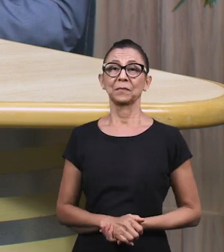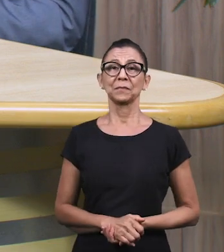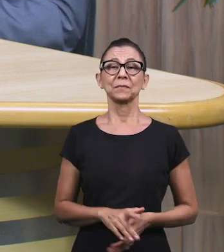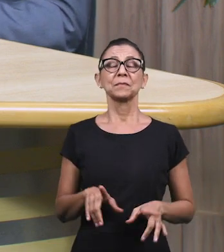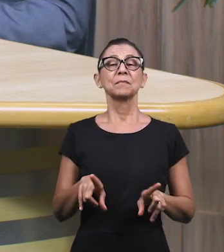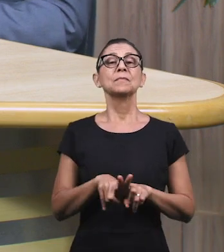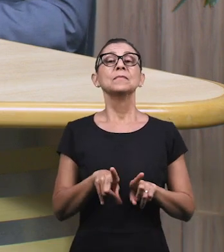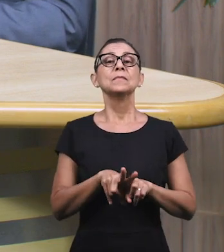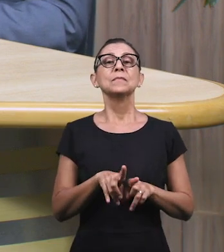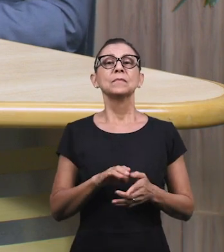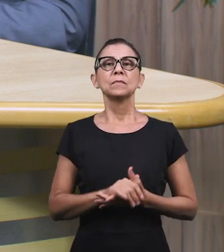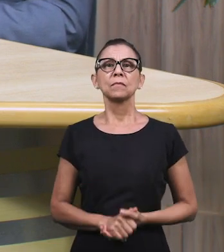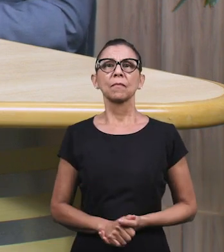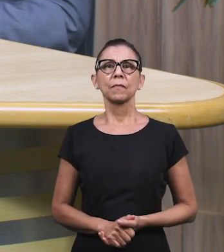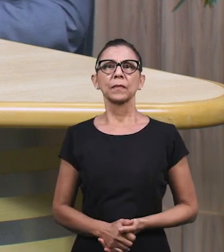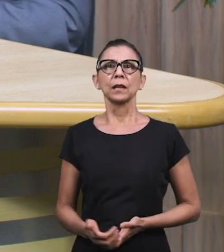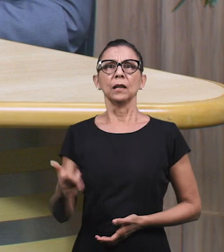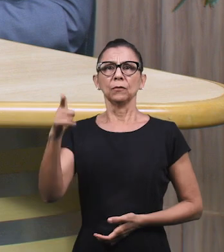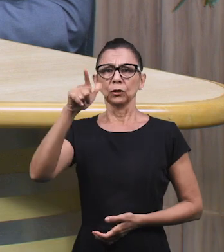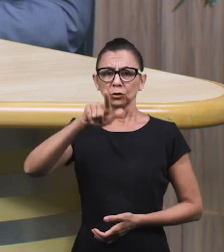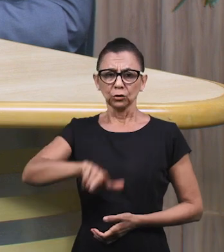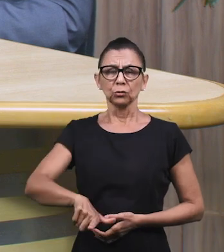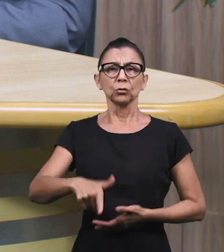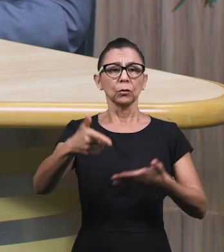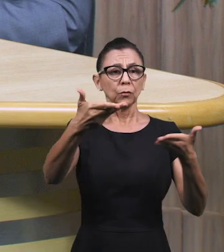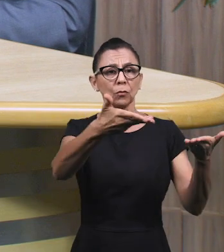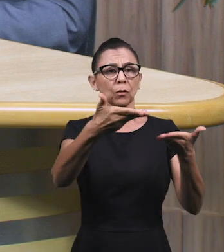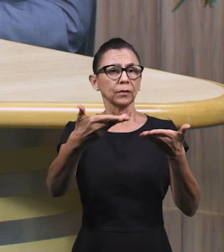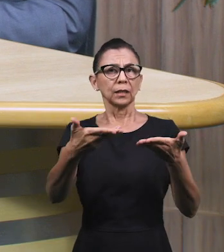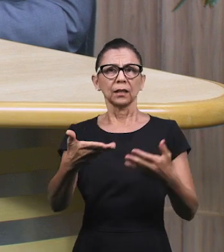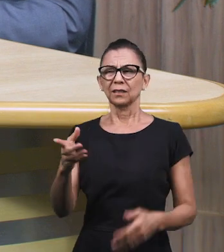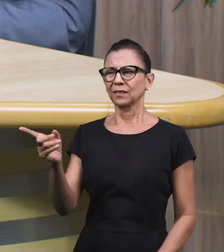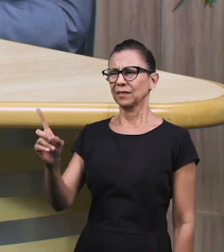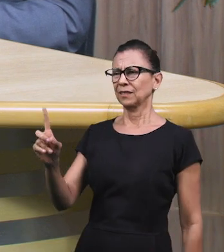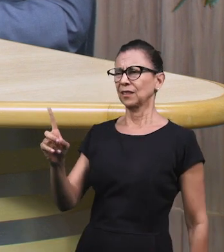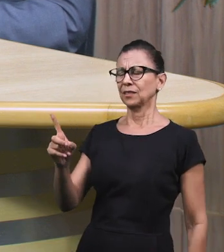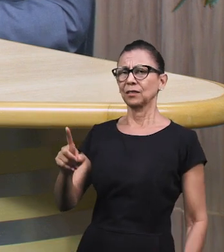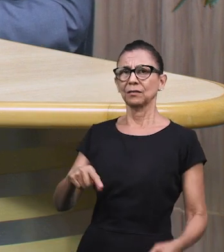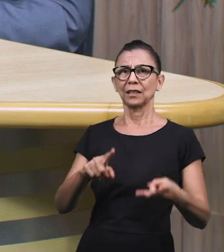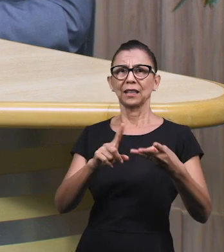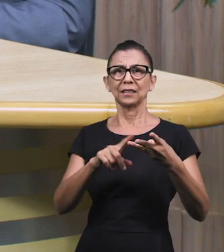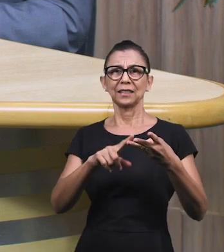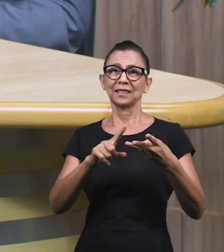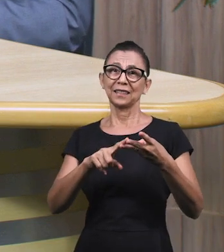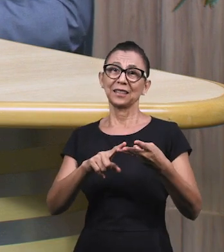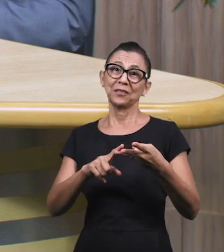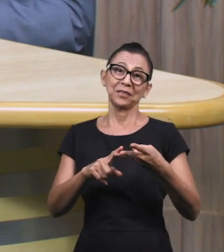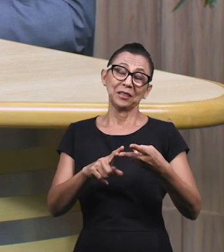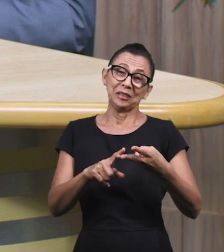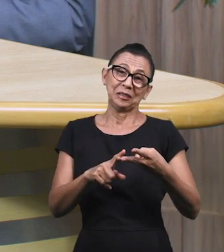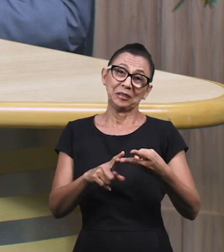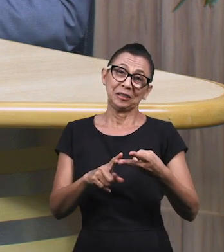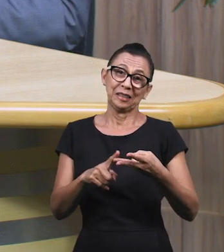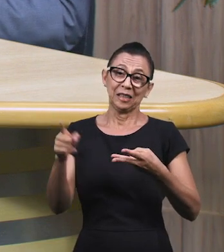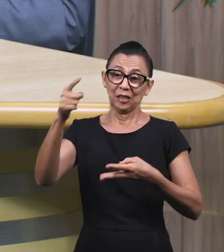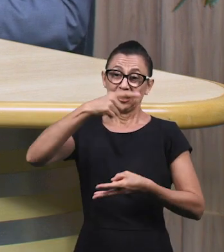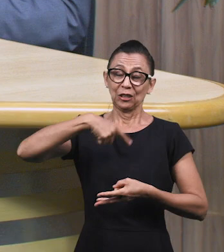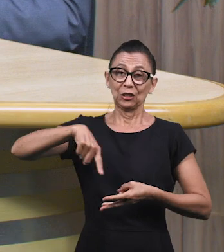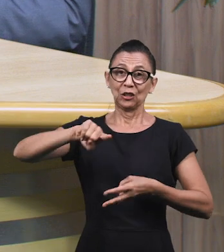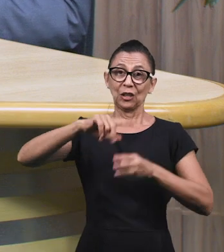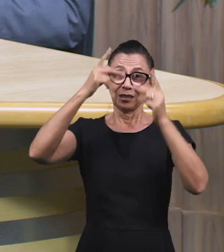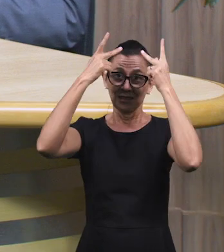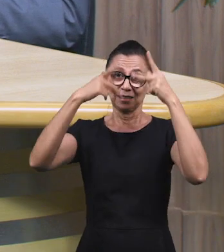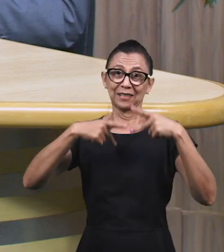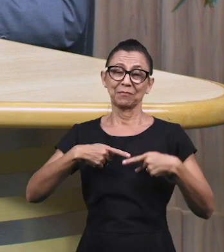da realeza. E outra coisa, convidaram de novo e não quiseram. Aí na terceira vez que pegou nós aqui da última categoria ali, os